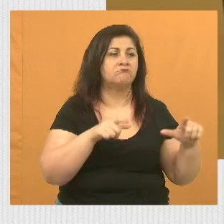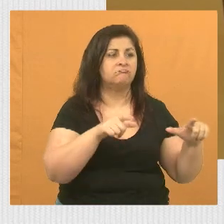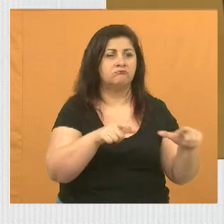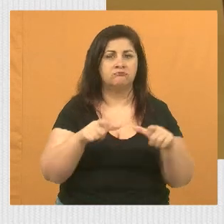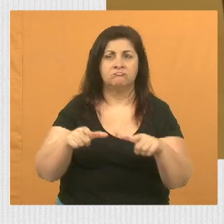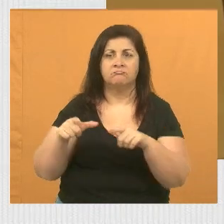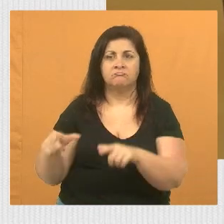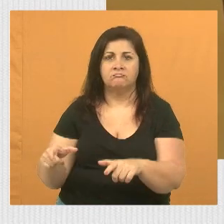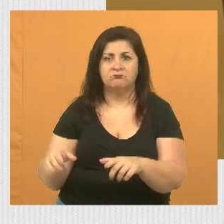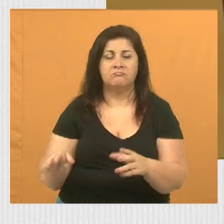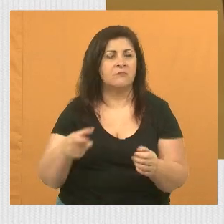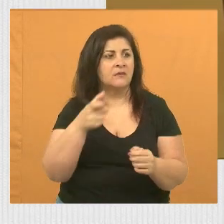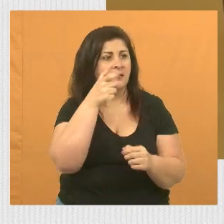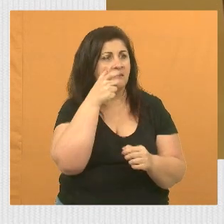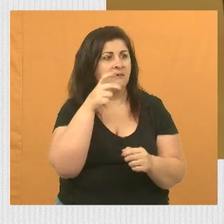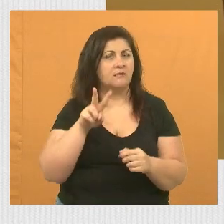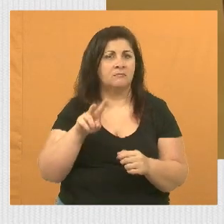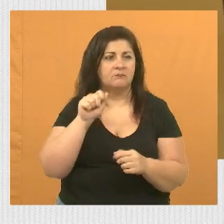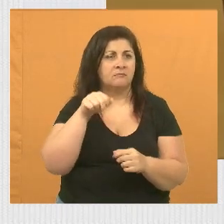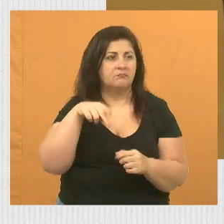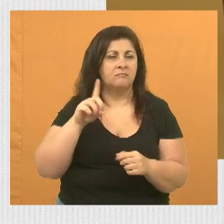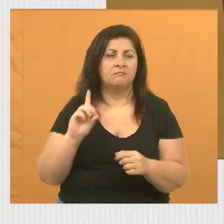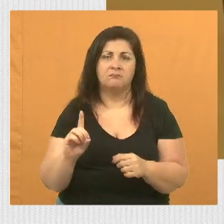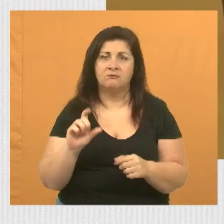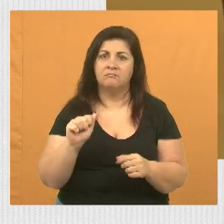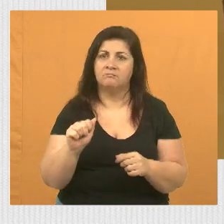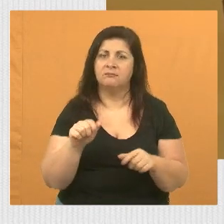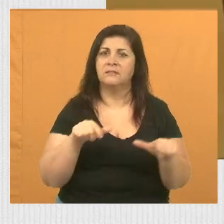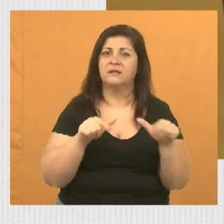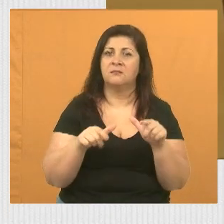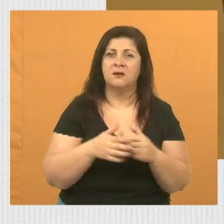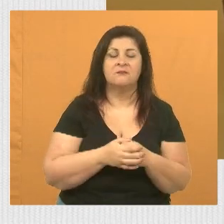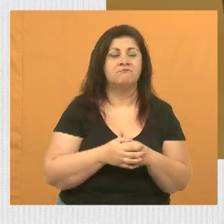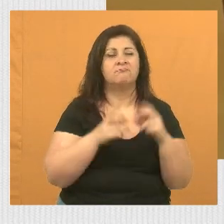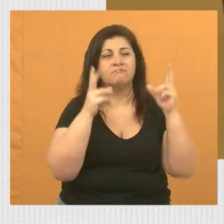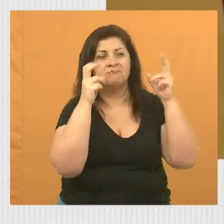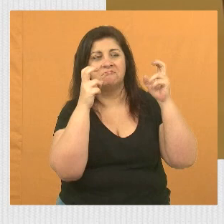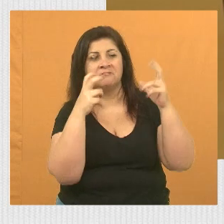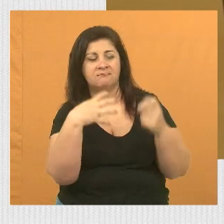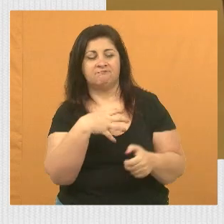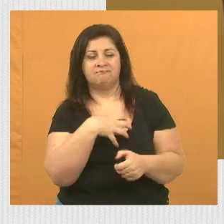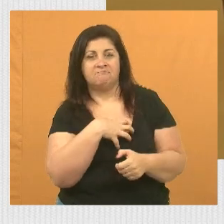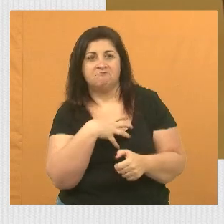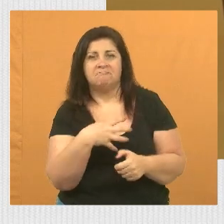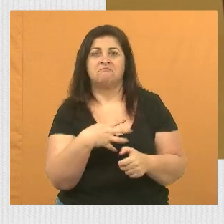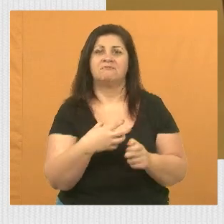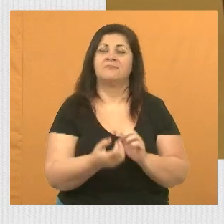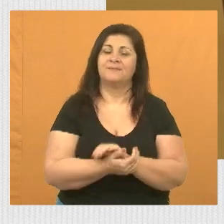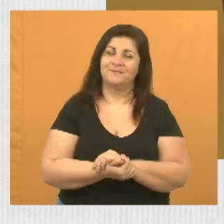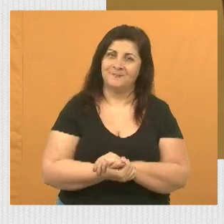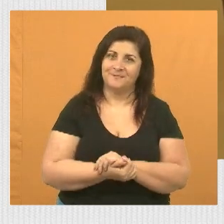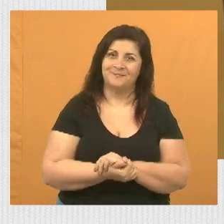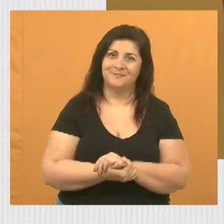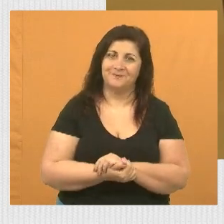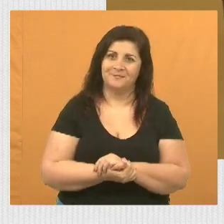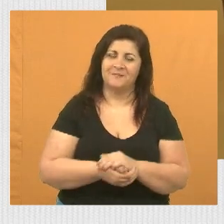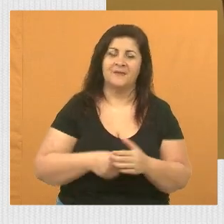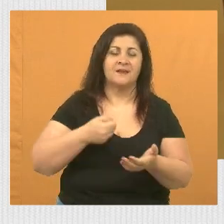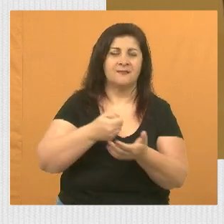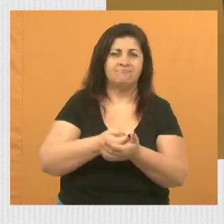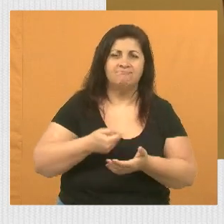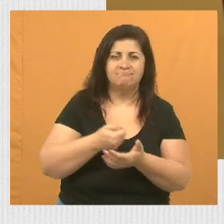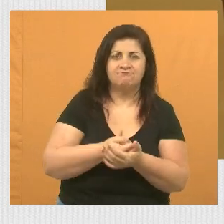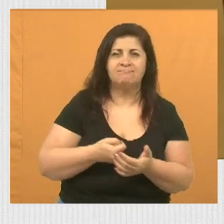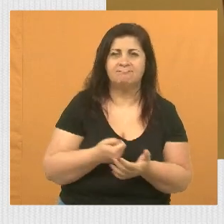onde a gente vê a Wandinha atuando, nós vemos essa característica muito forte dela. Daquela que luta, daquela